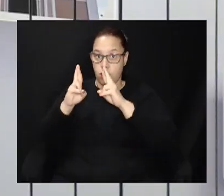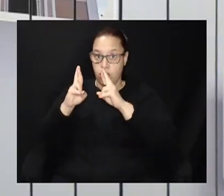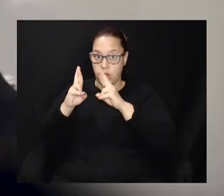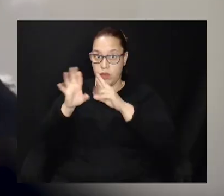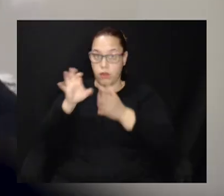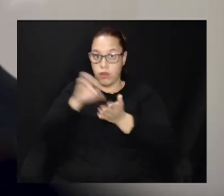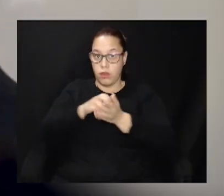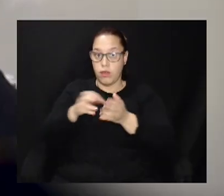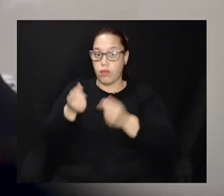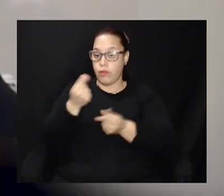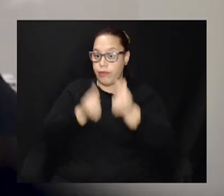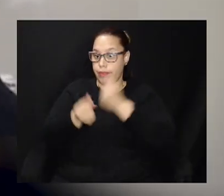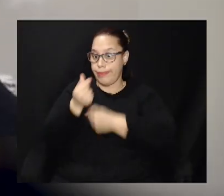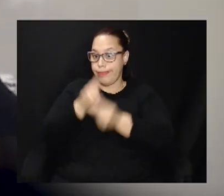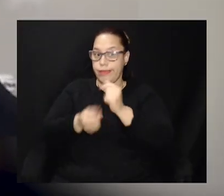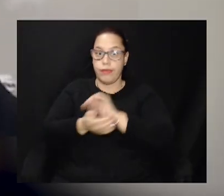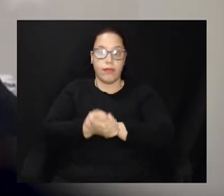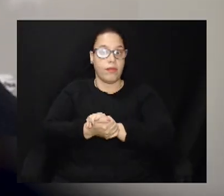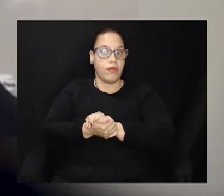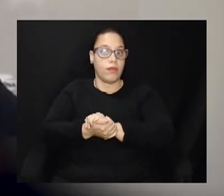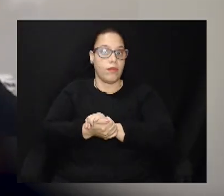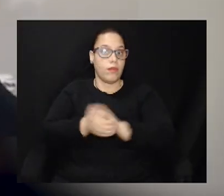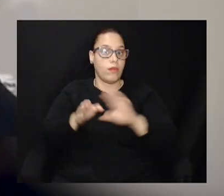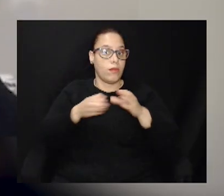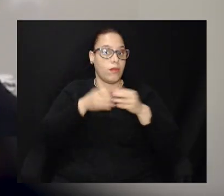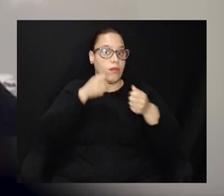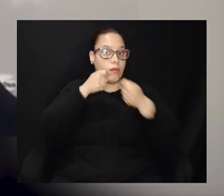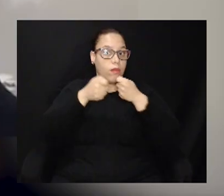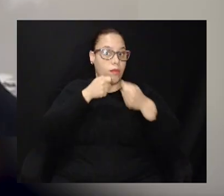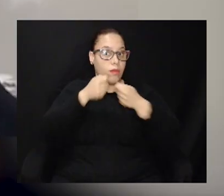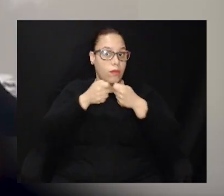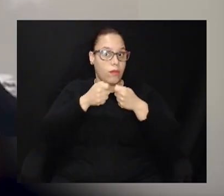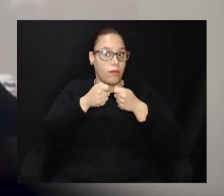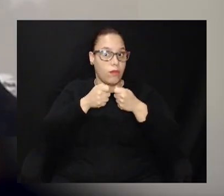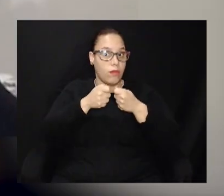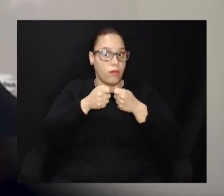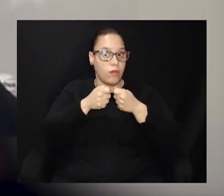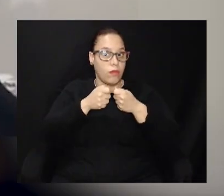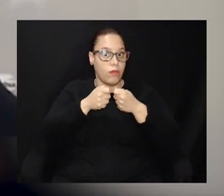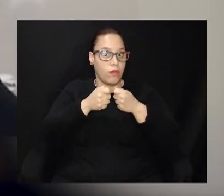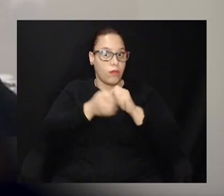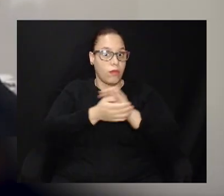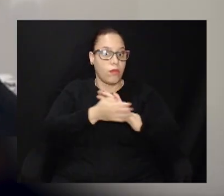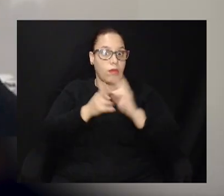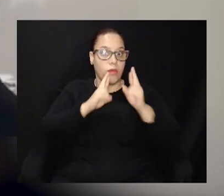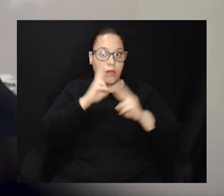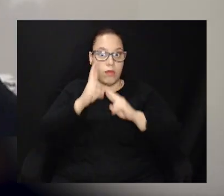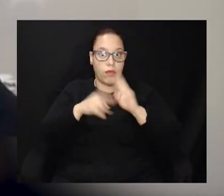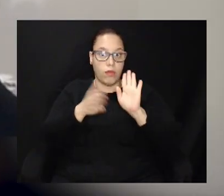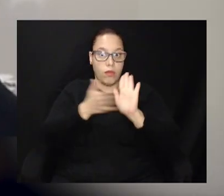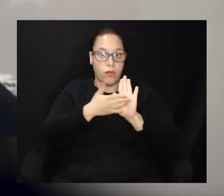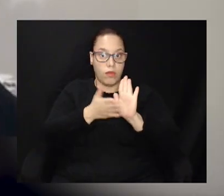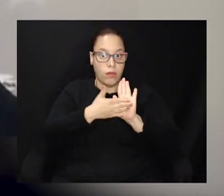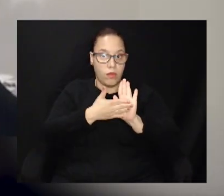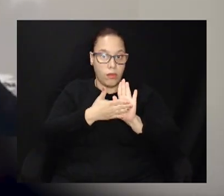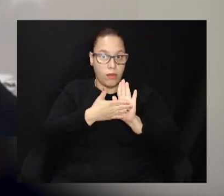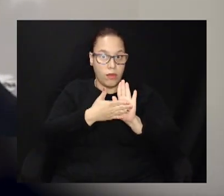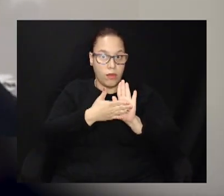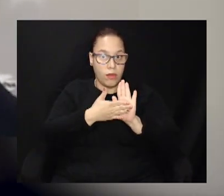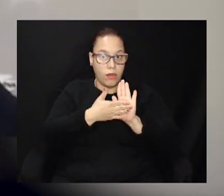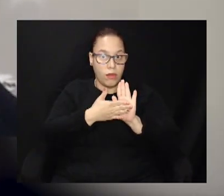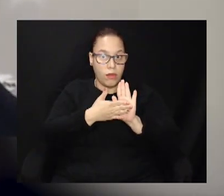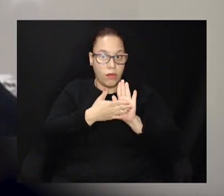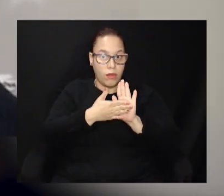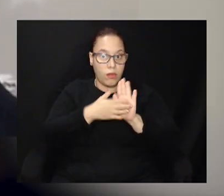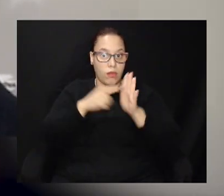econômico. Na coletiva de imprensa que expôs os números dos resultados de setembro passado, 3 assuntos foram apontados